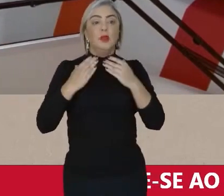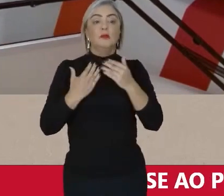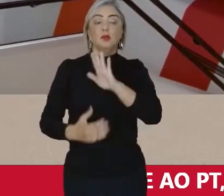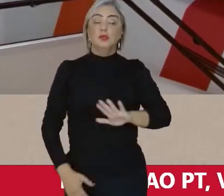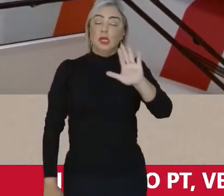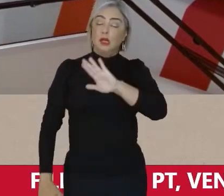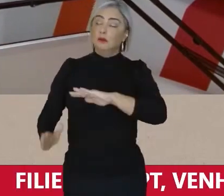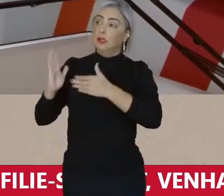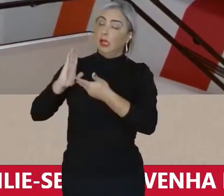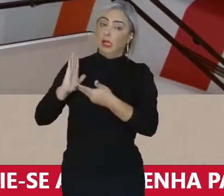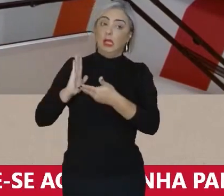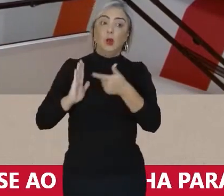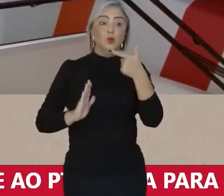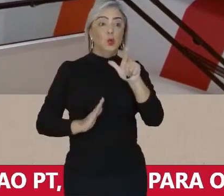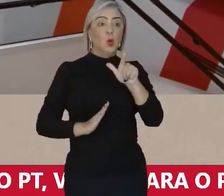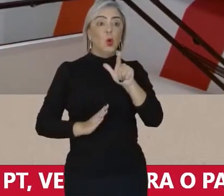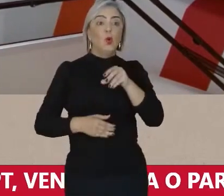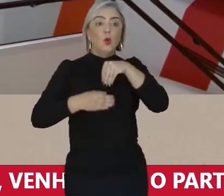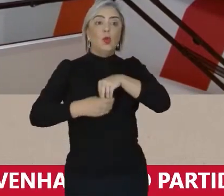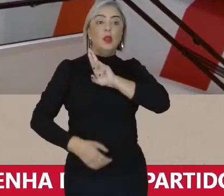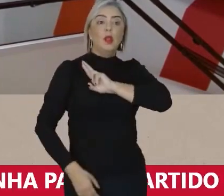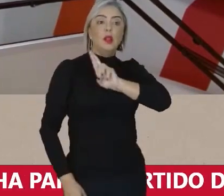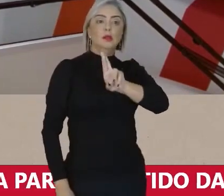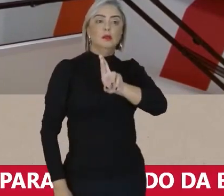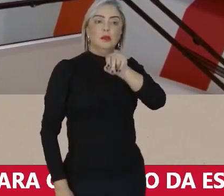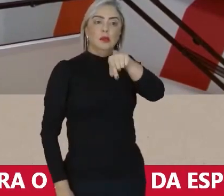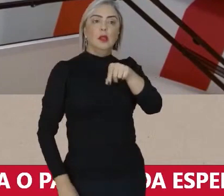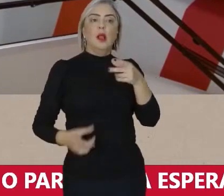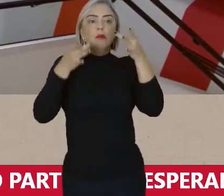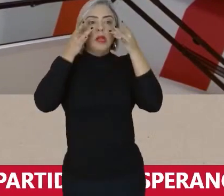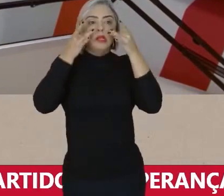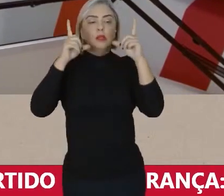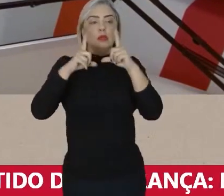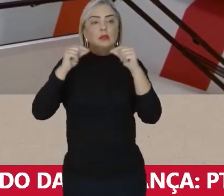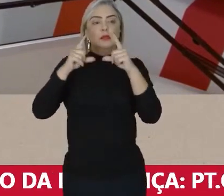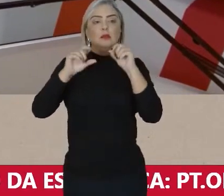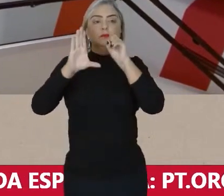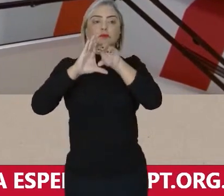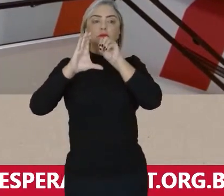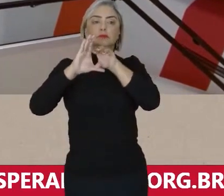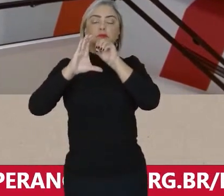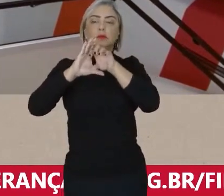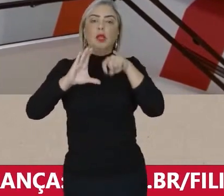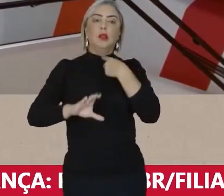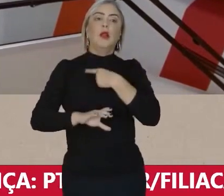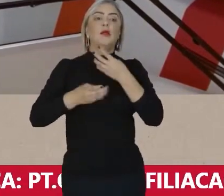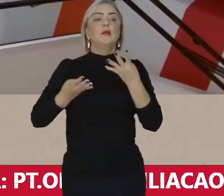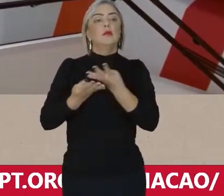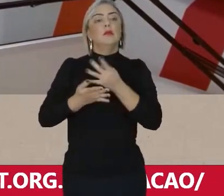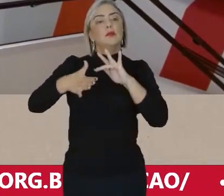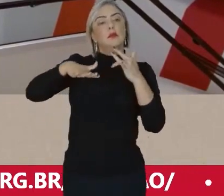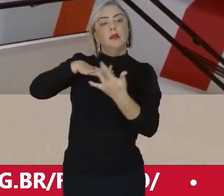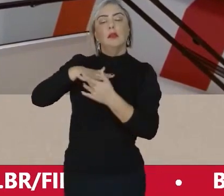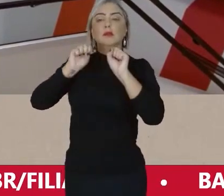um novo ato interreligioso presencial aí em Brasília, né, que será transmitido ao vivo também pelas nossas redes,